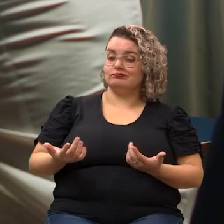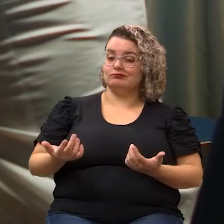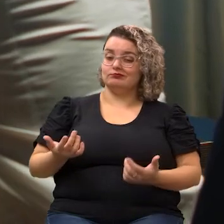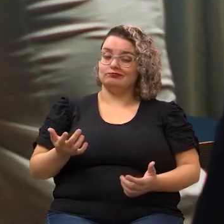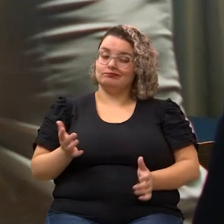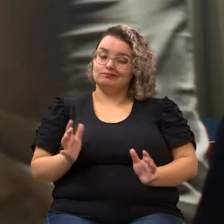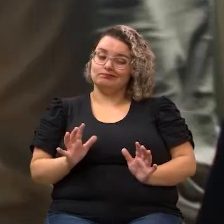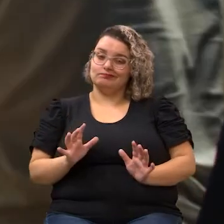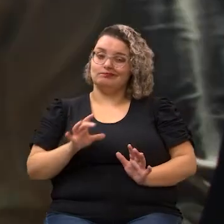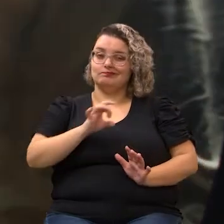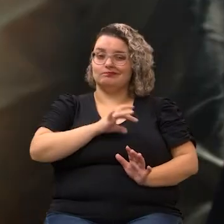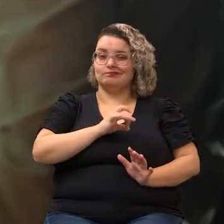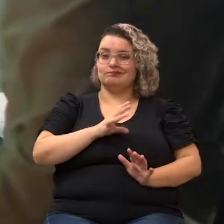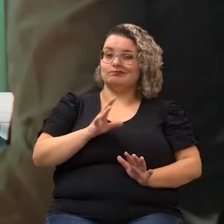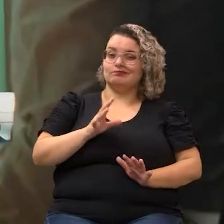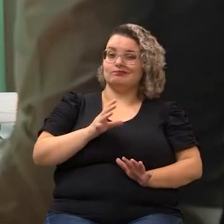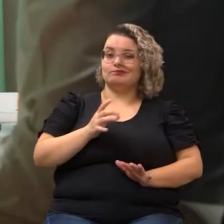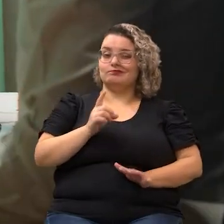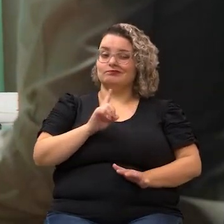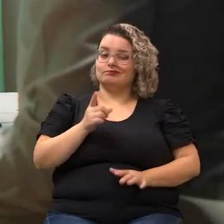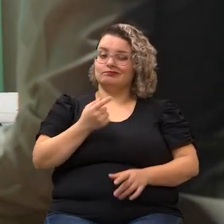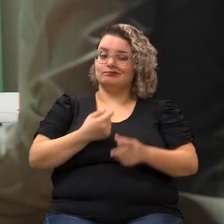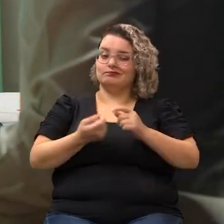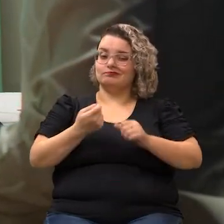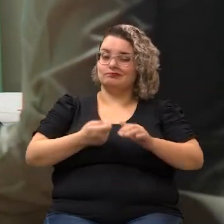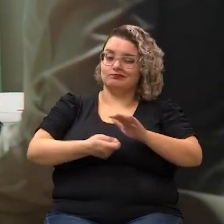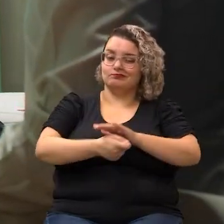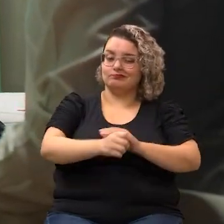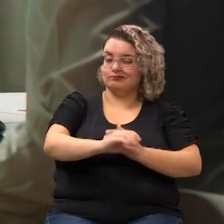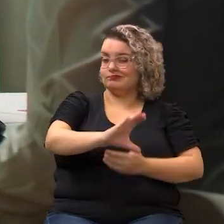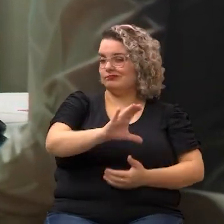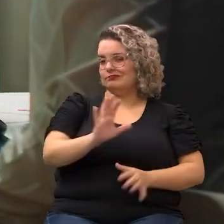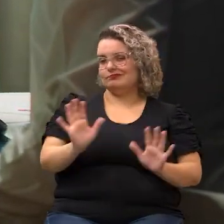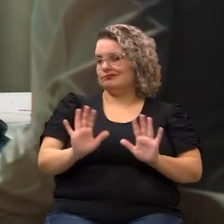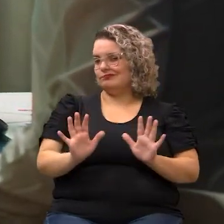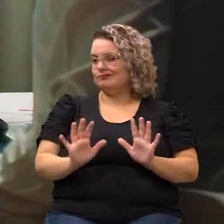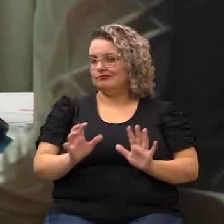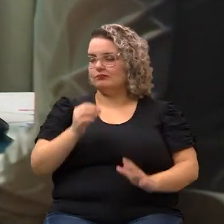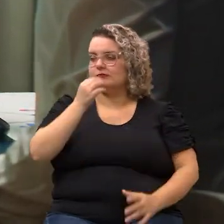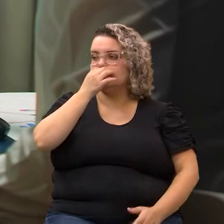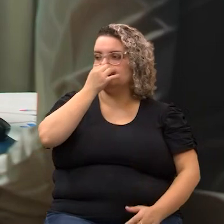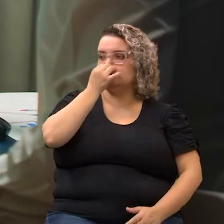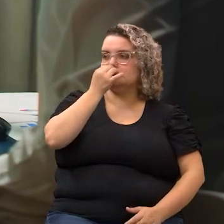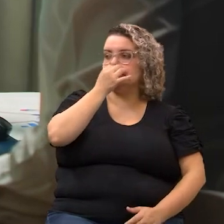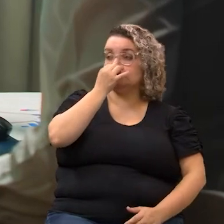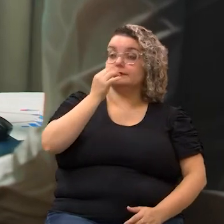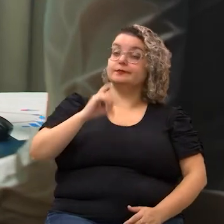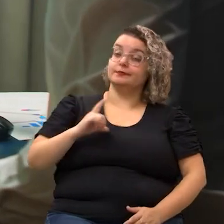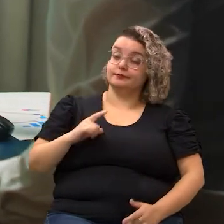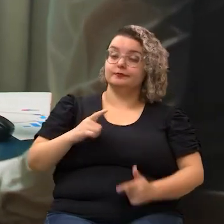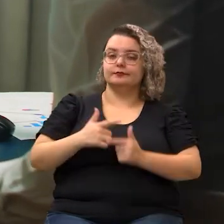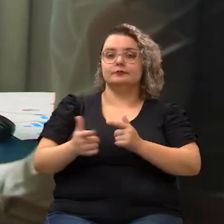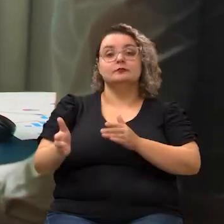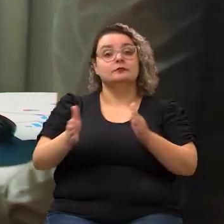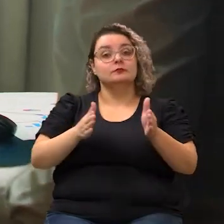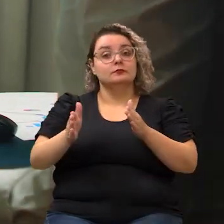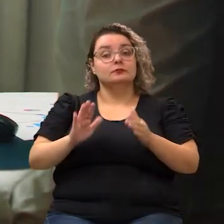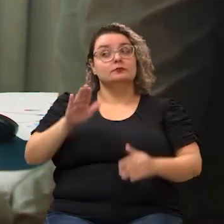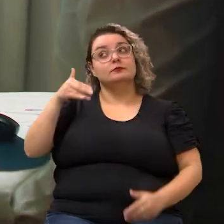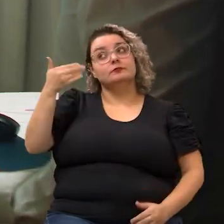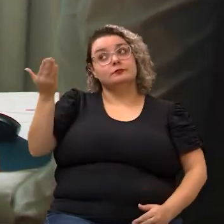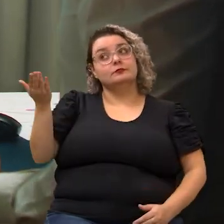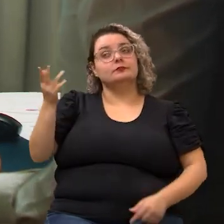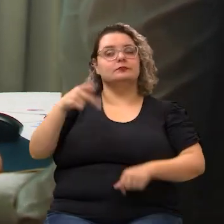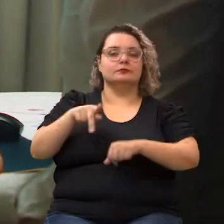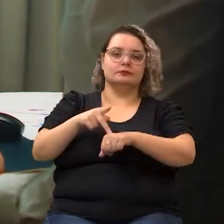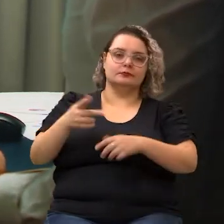ficam um pouco mais com o pé atrás de dar um passo e investir. Isso traz o indicador. O cenário